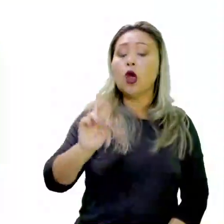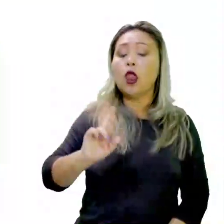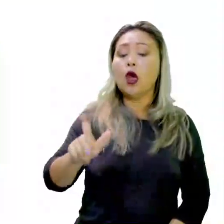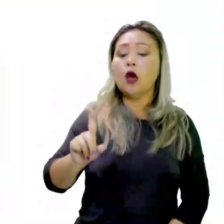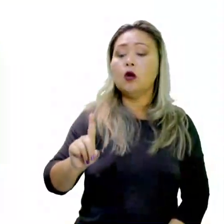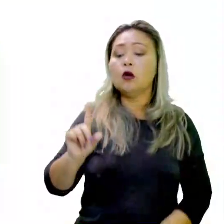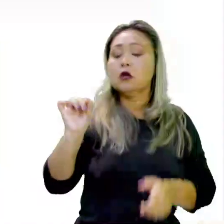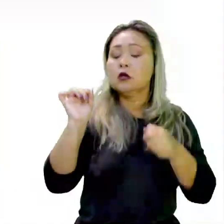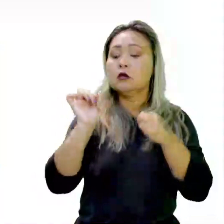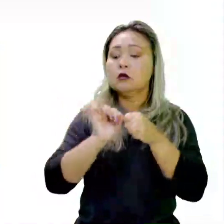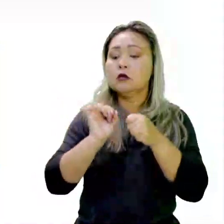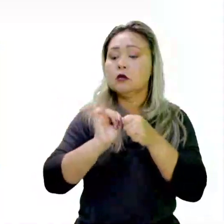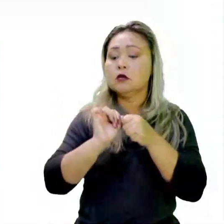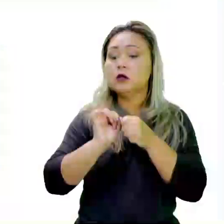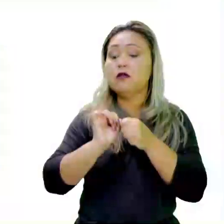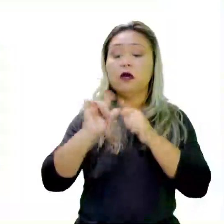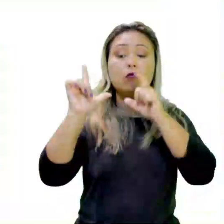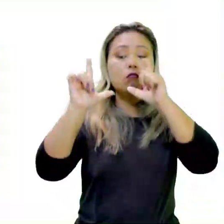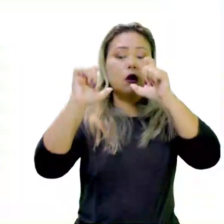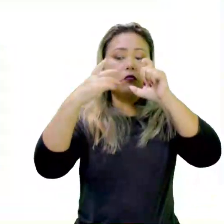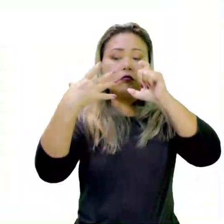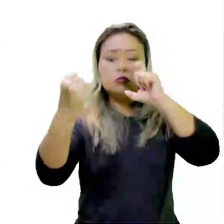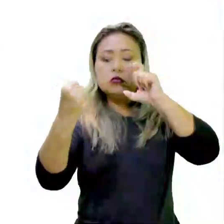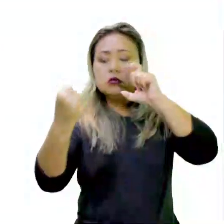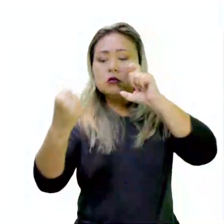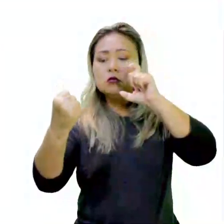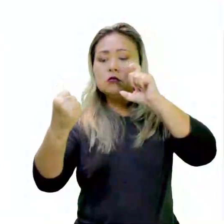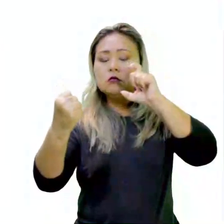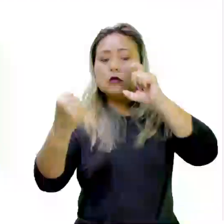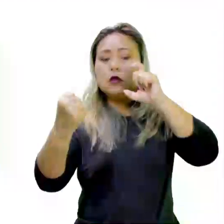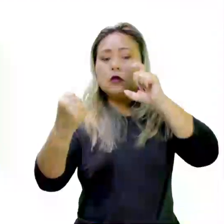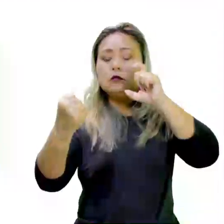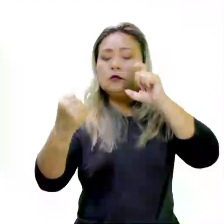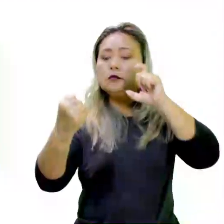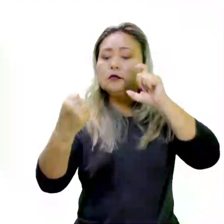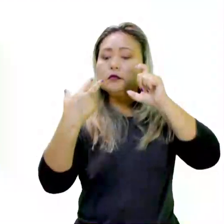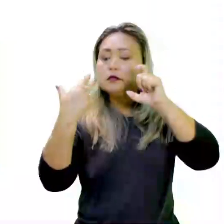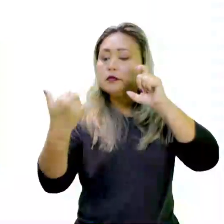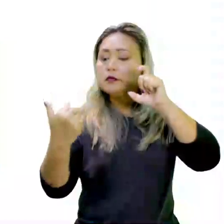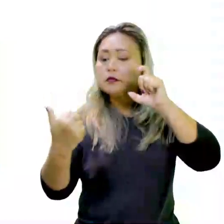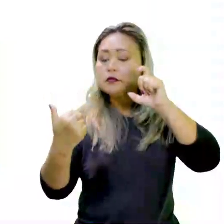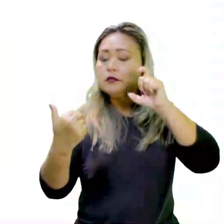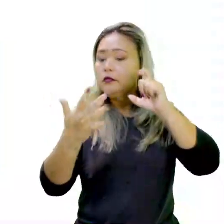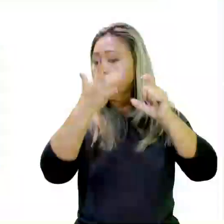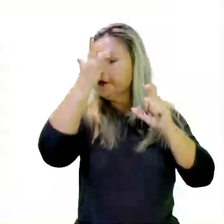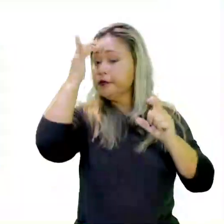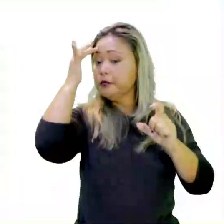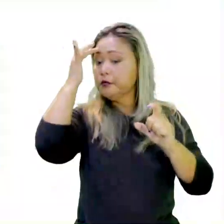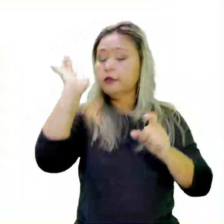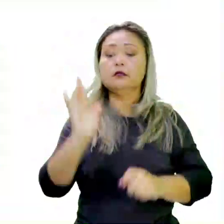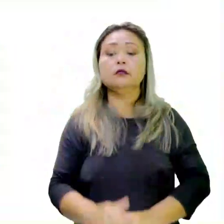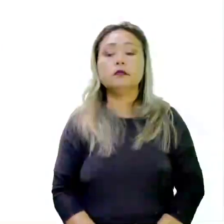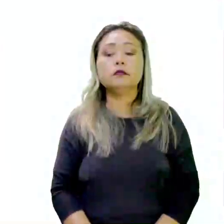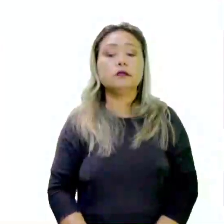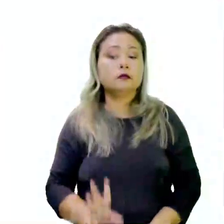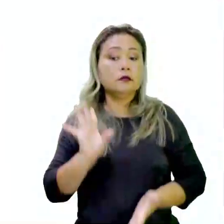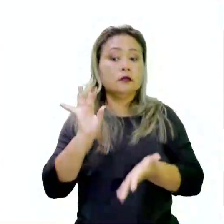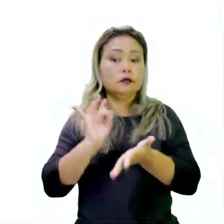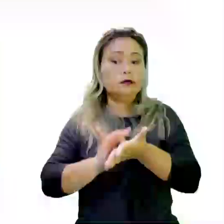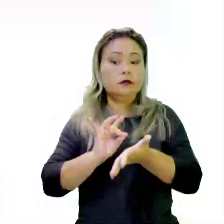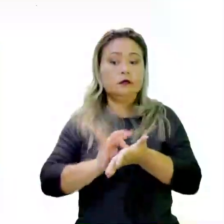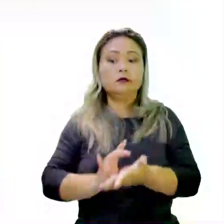não faziam fotografia, não pintavam imagens natural das pessoas, né, professor?